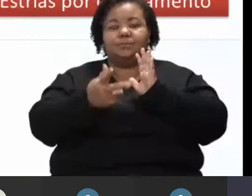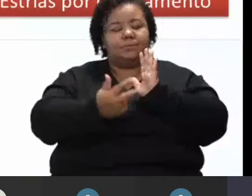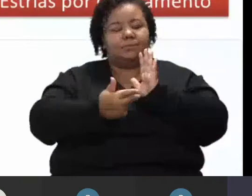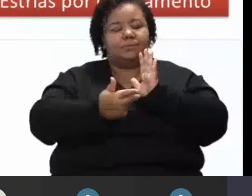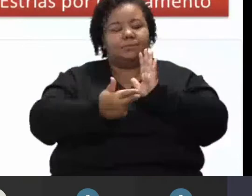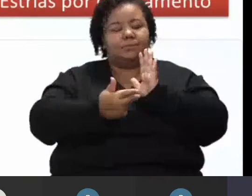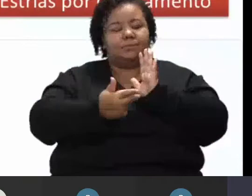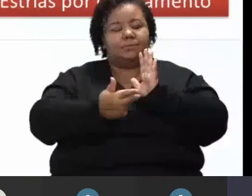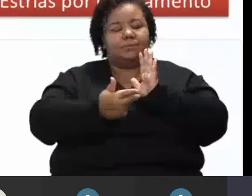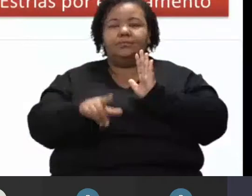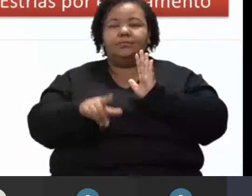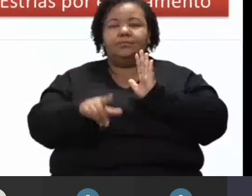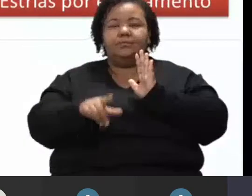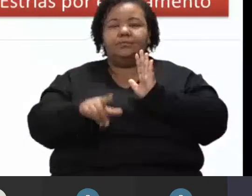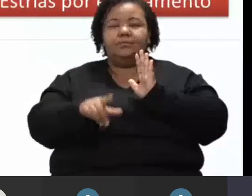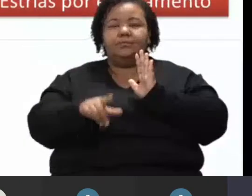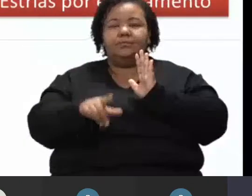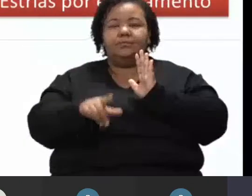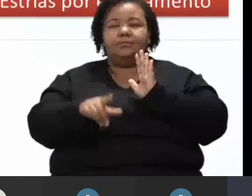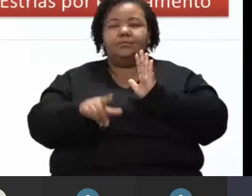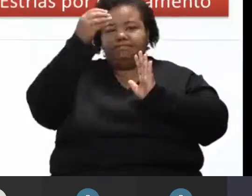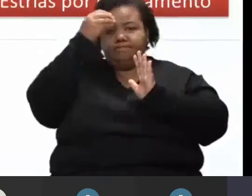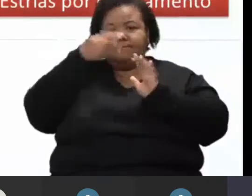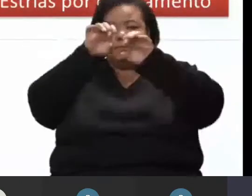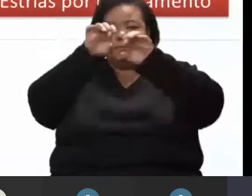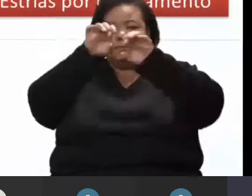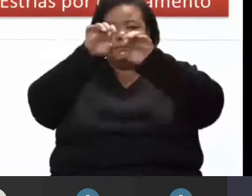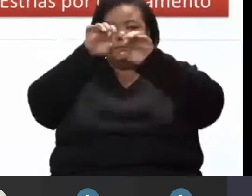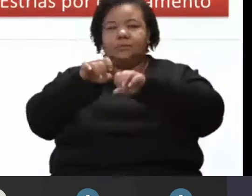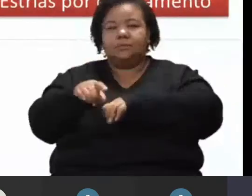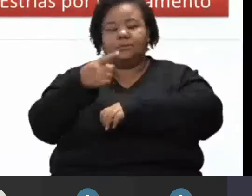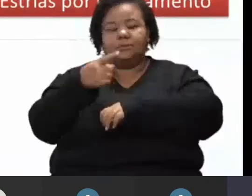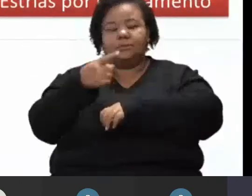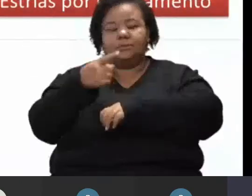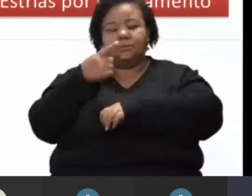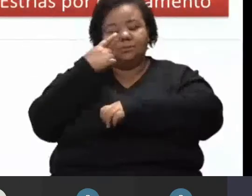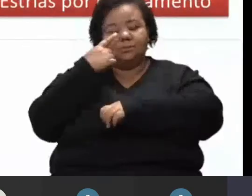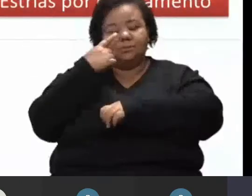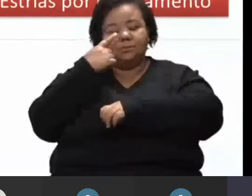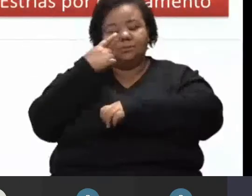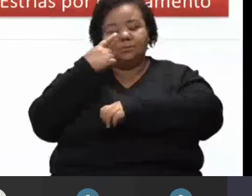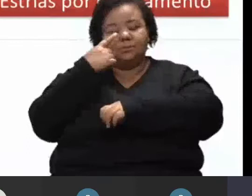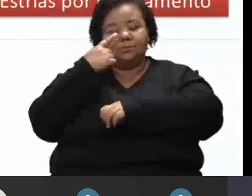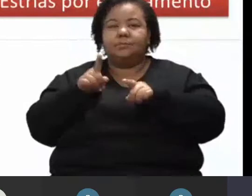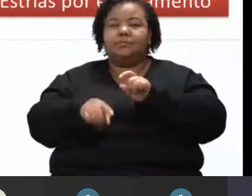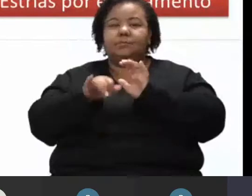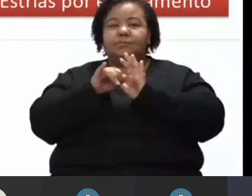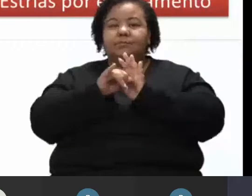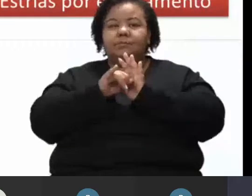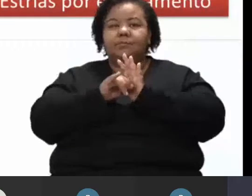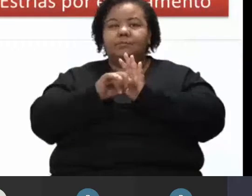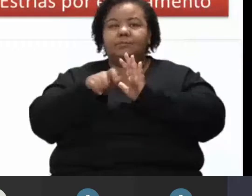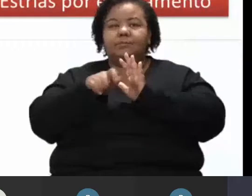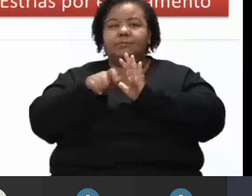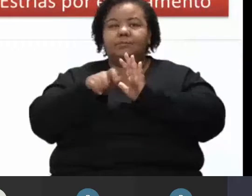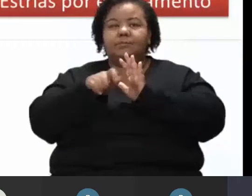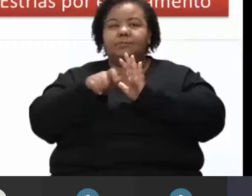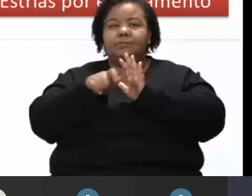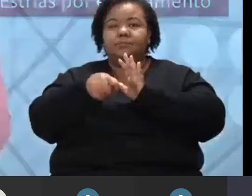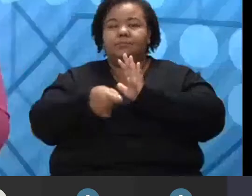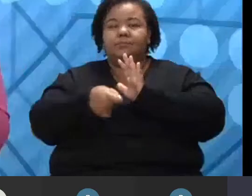você consiga escrever ali as estruturas que você está observando e também identificar quais são essas